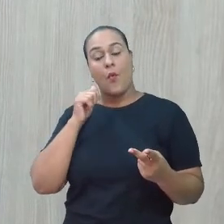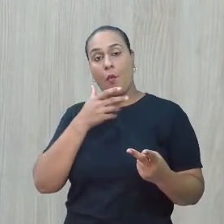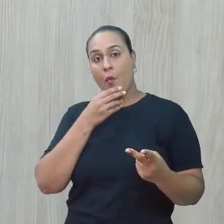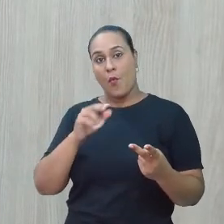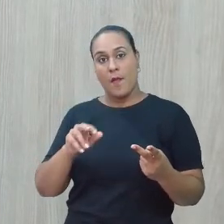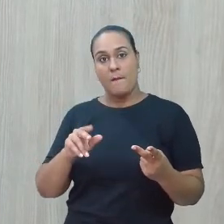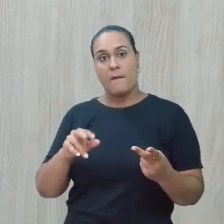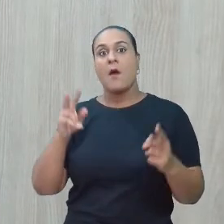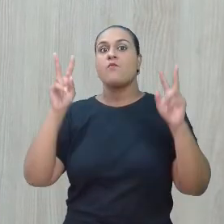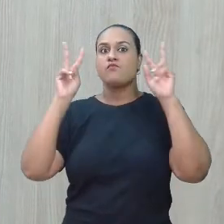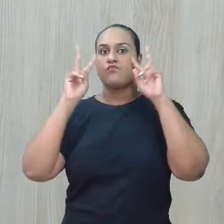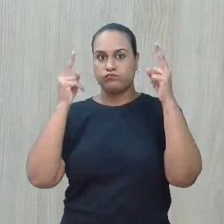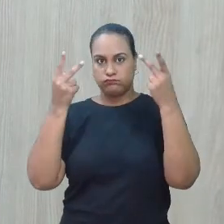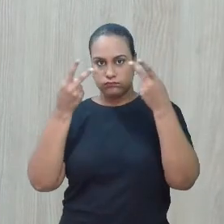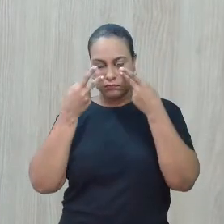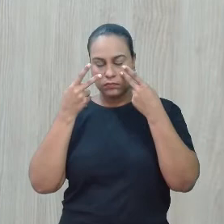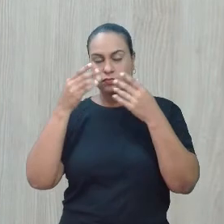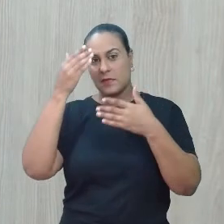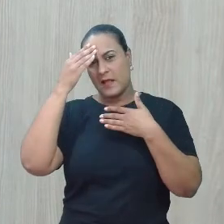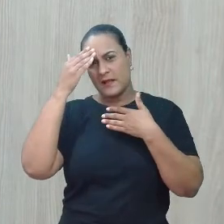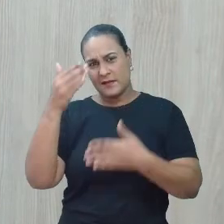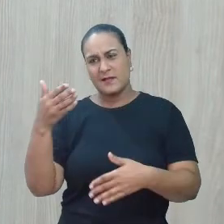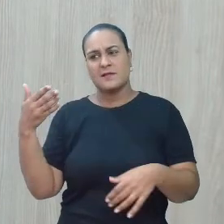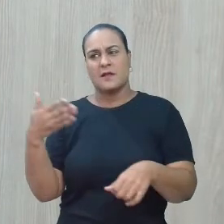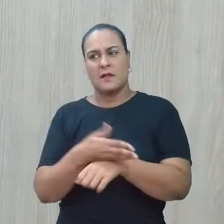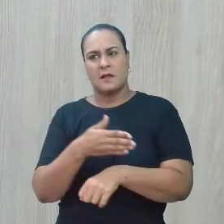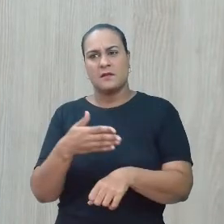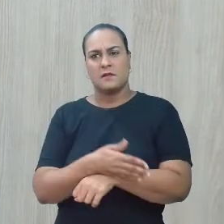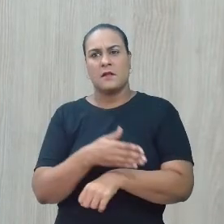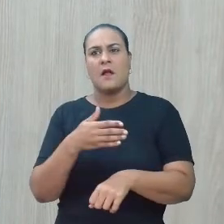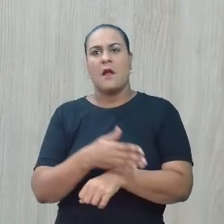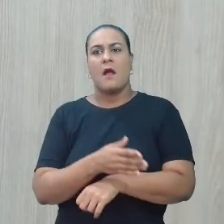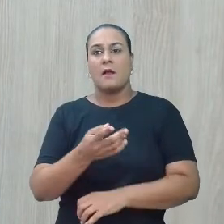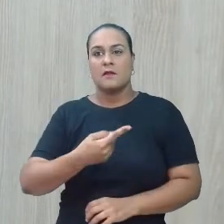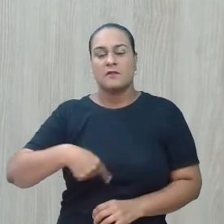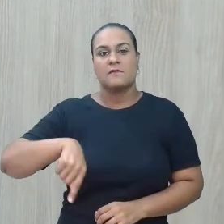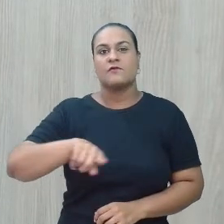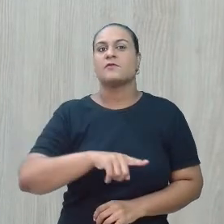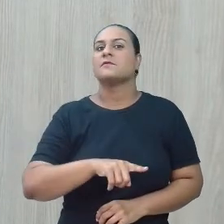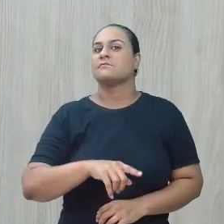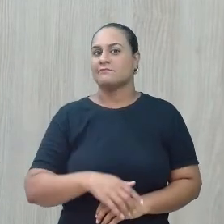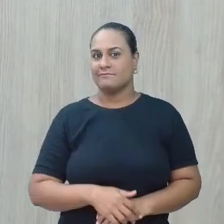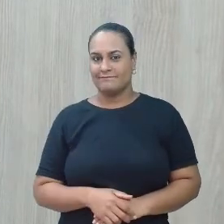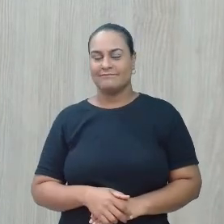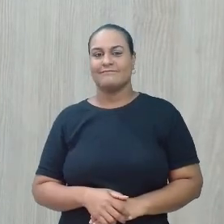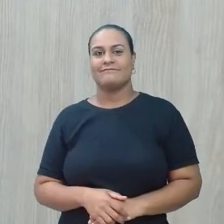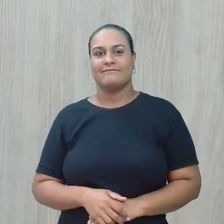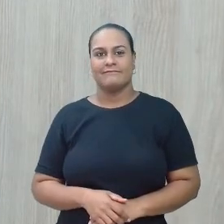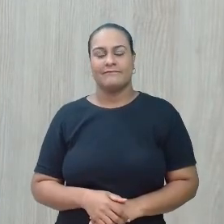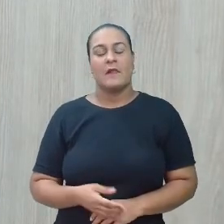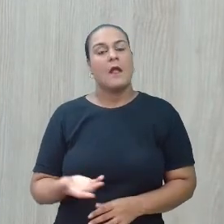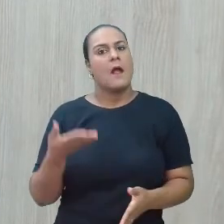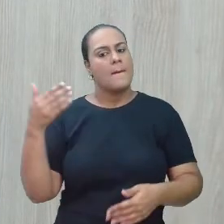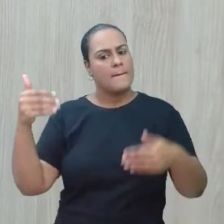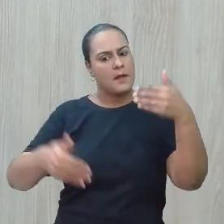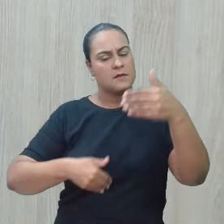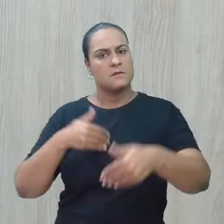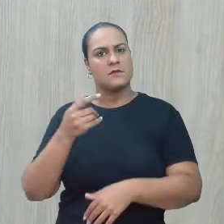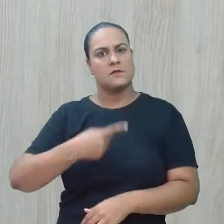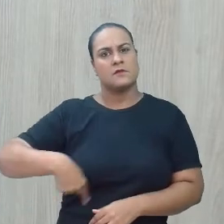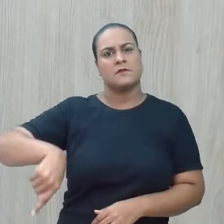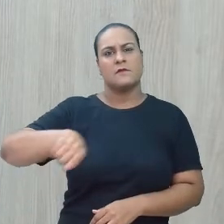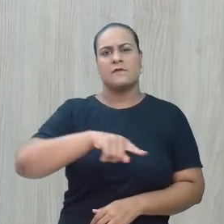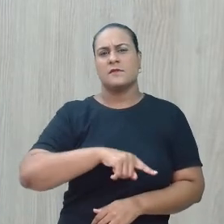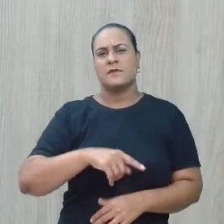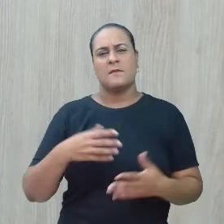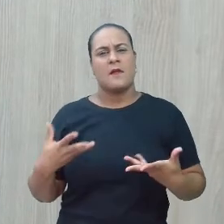boa, professora, agradecendo já aos alunos toda essa participação. A nossa aula só tem sentido com a participação de vocês. E já estou me